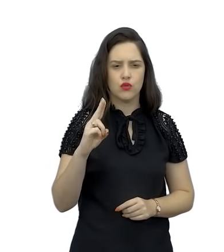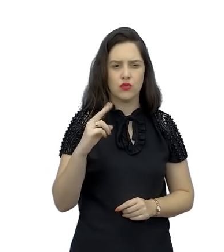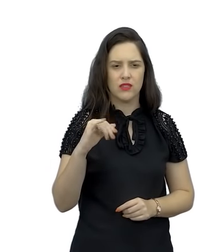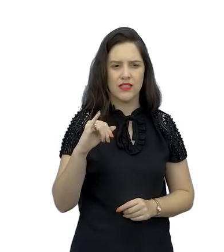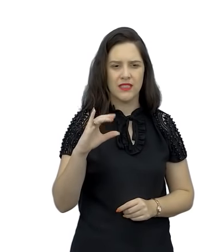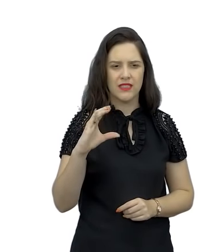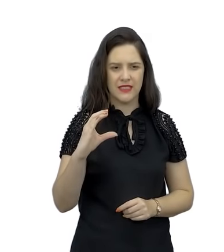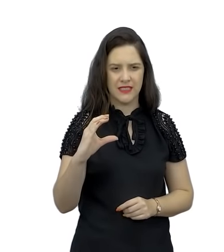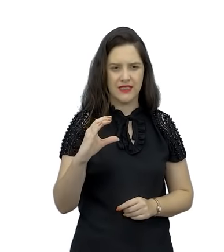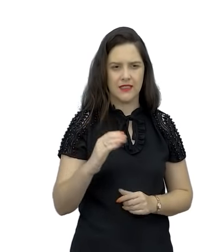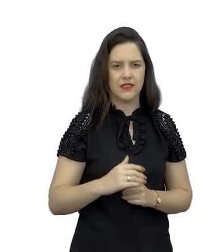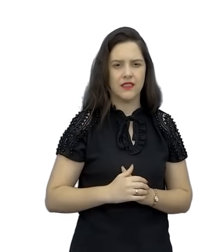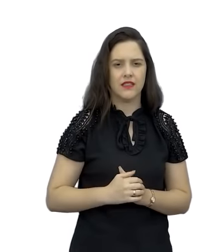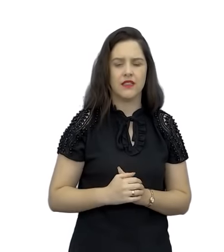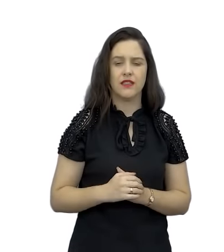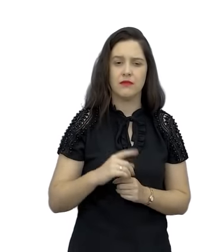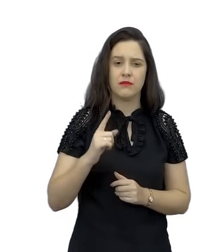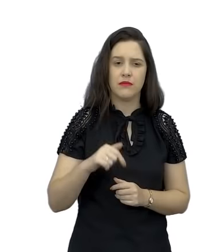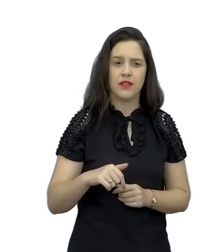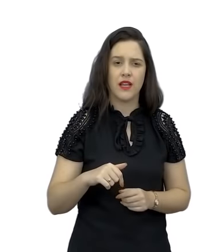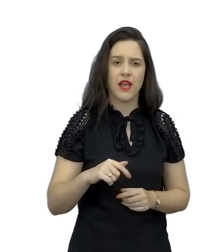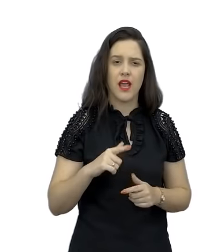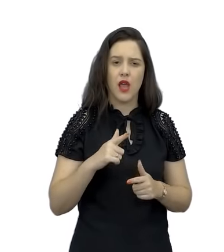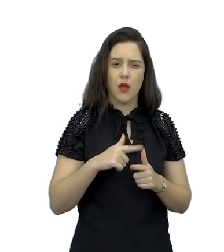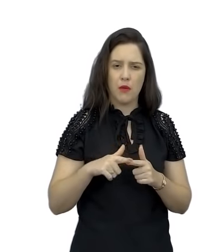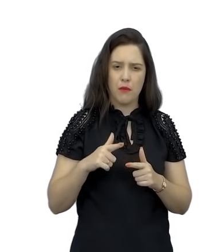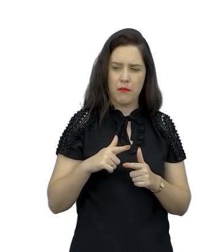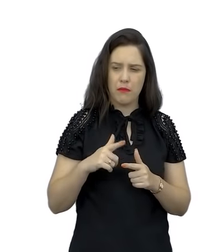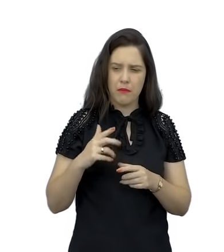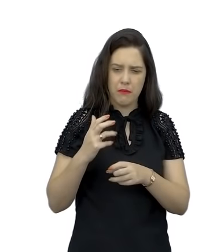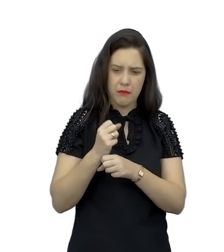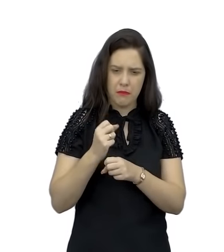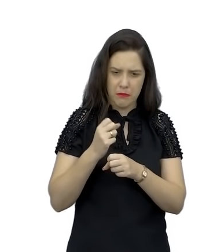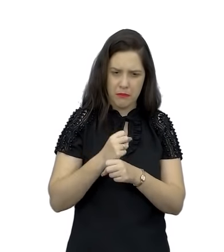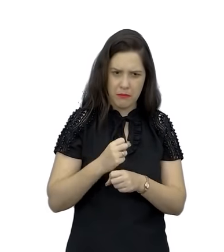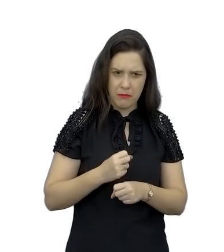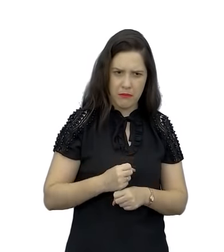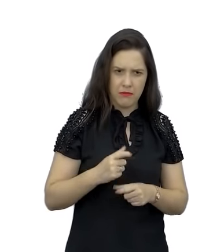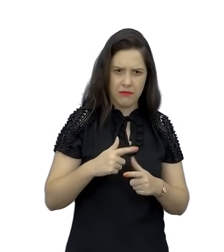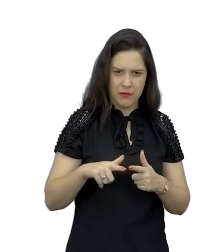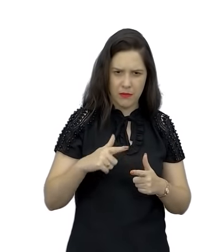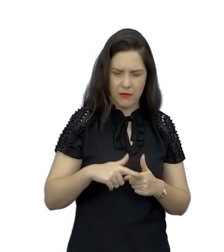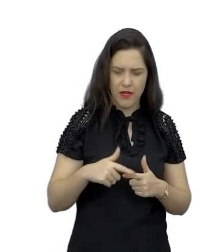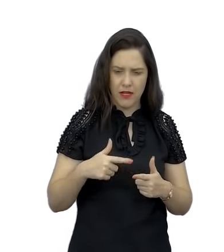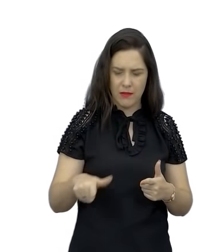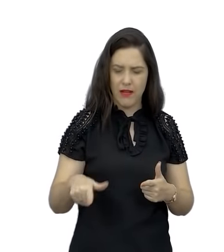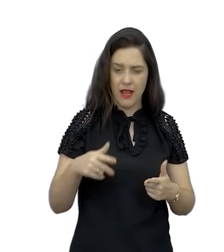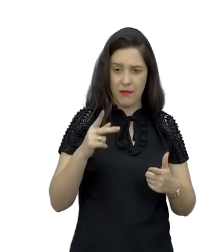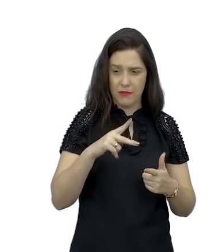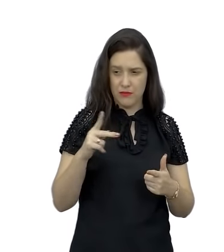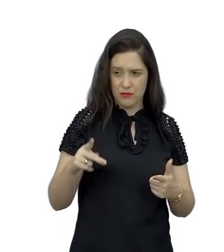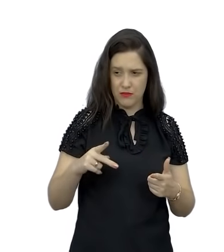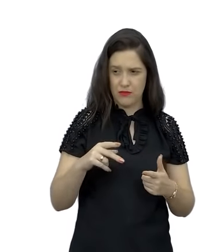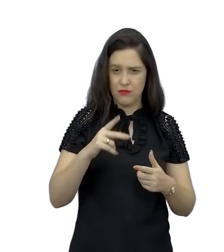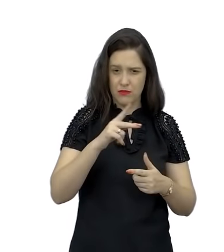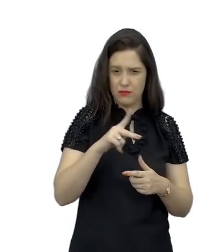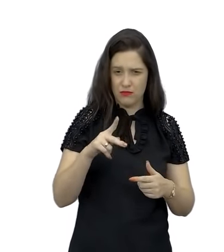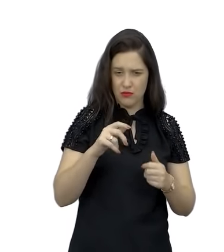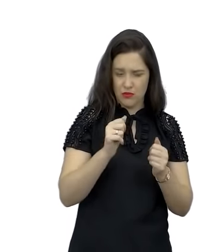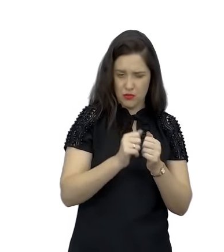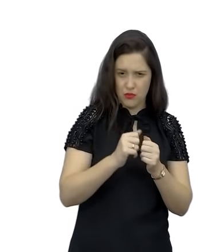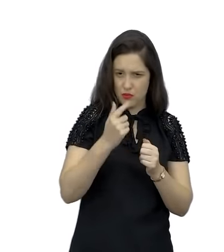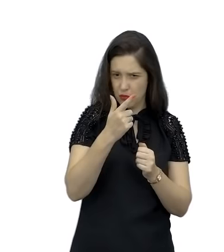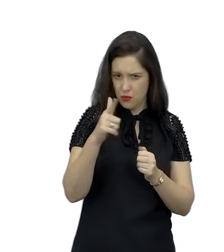ela traz para a gente, ela tem uns artigos bem bacanas, né? Junto com a professora Olivato, né, ela traz bastante sobre